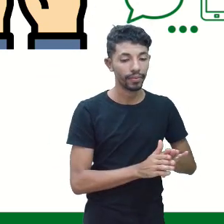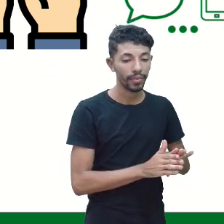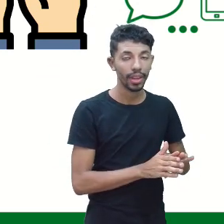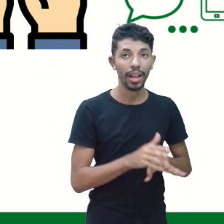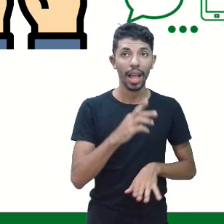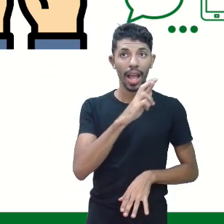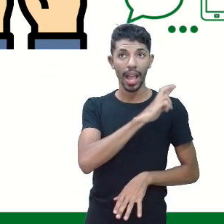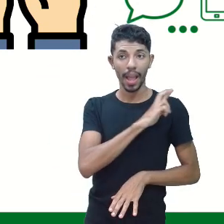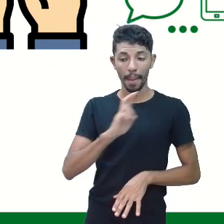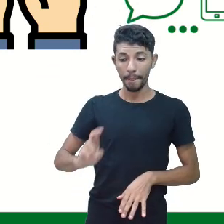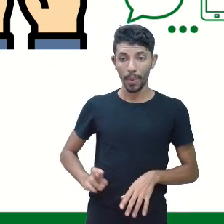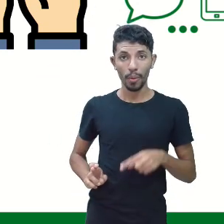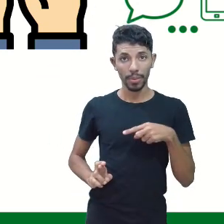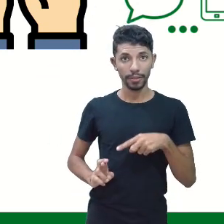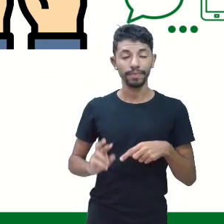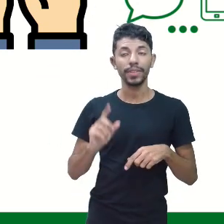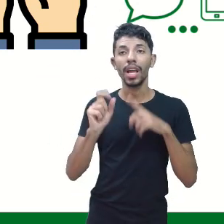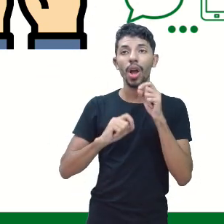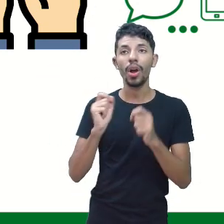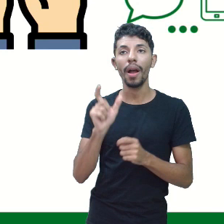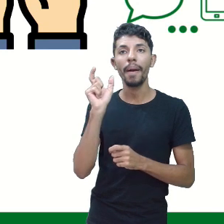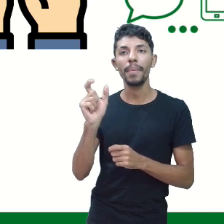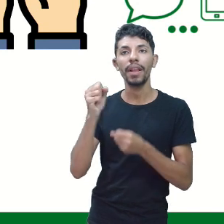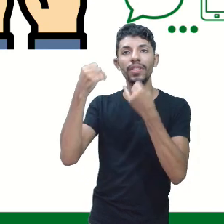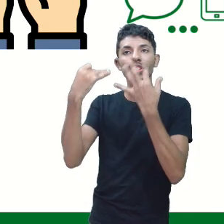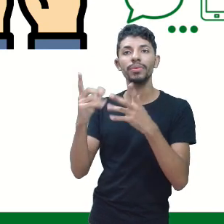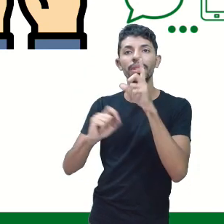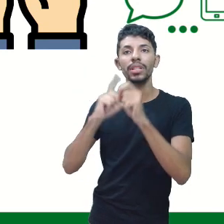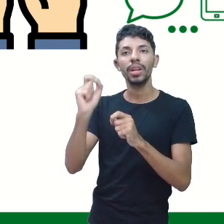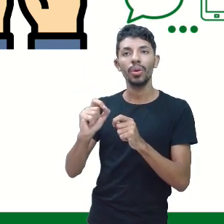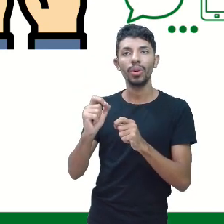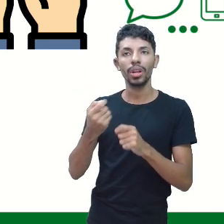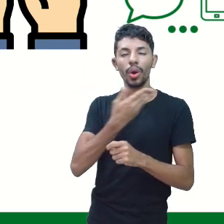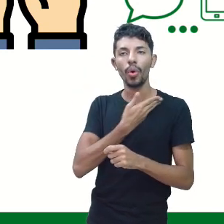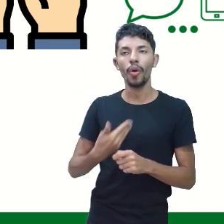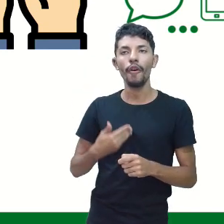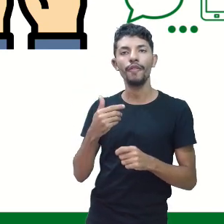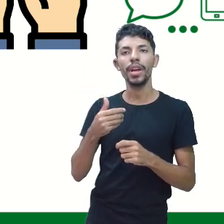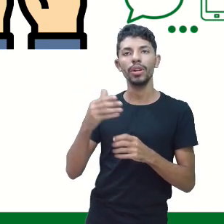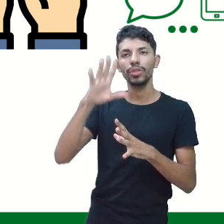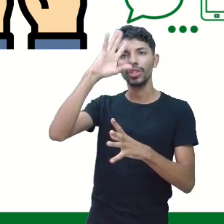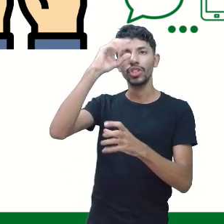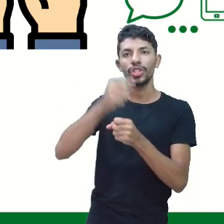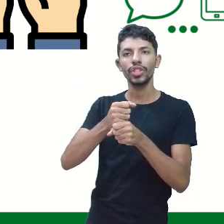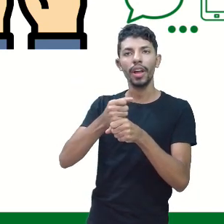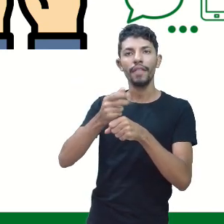que descreve uma forma de governo em que o chefe do Estado é eleito pelos representantes dos